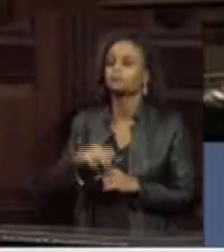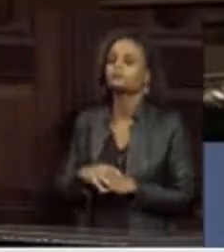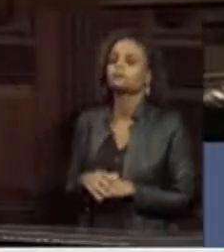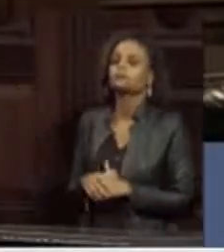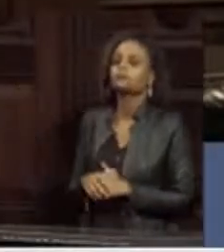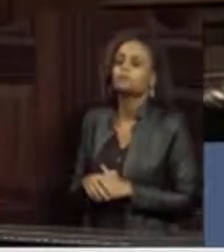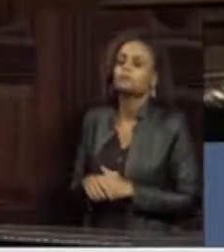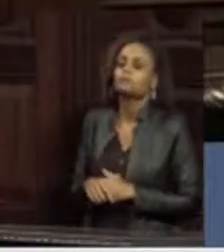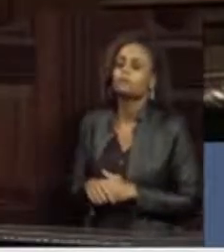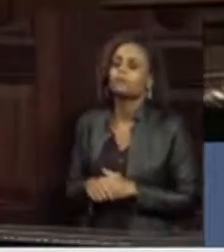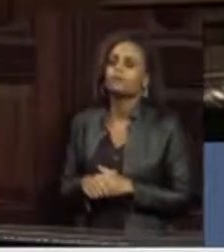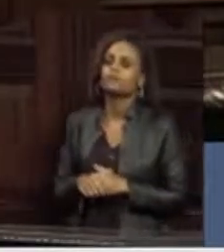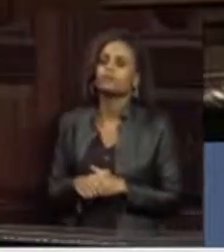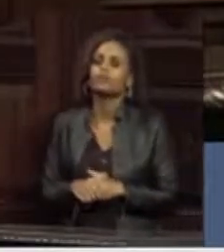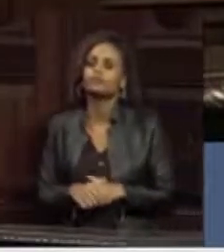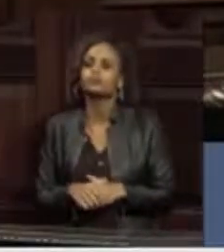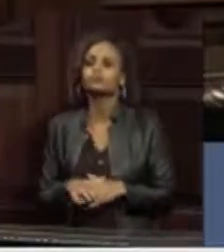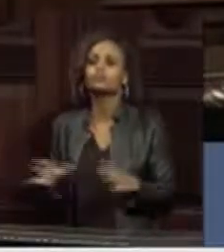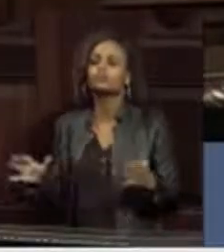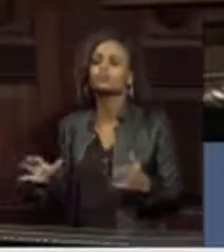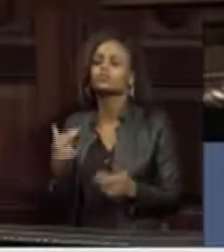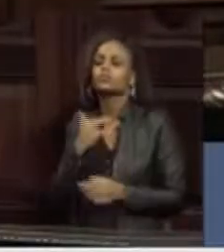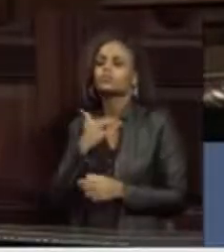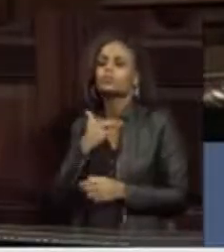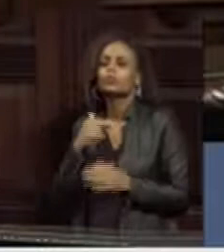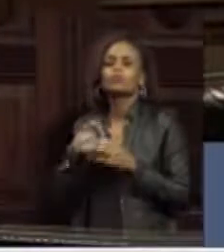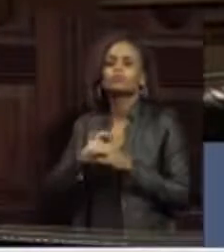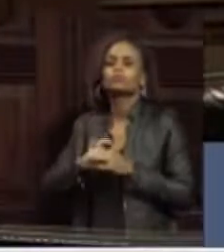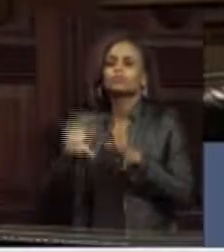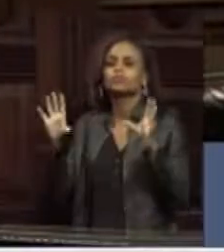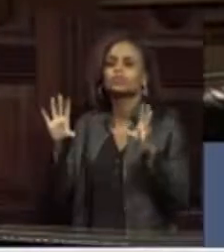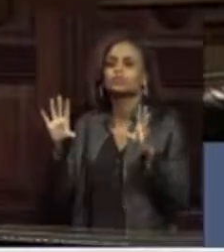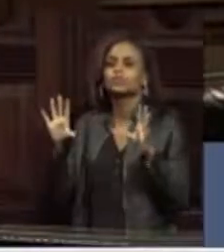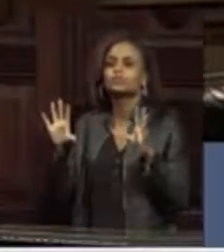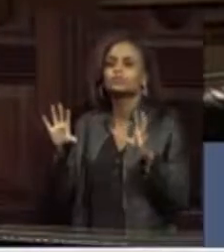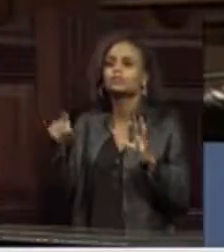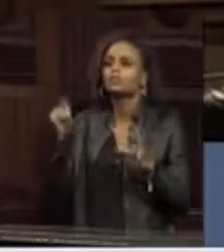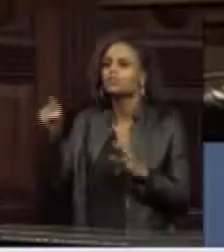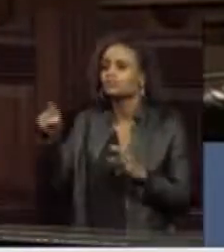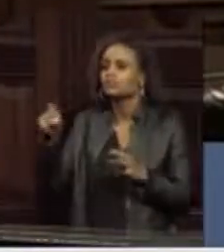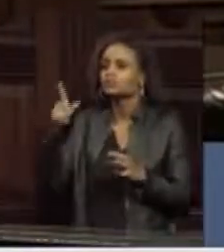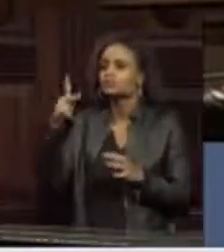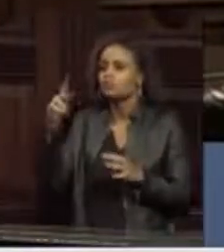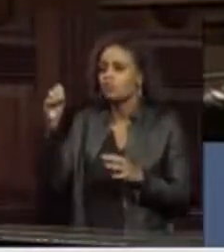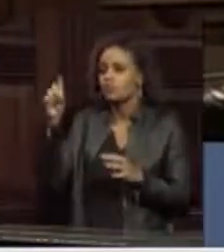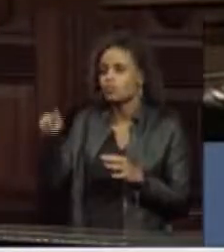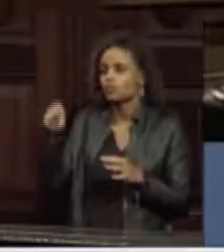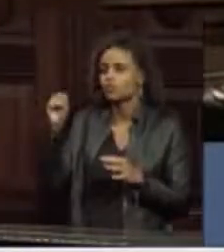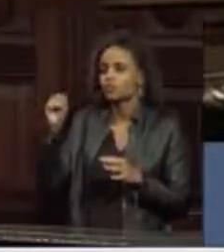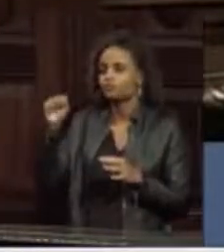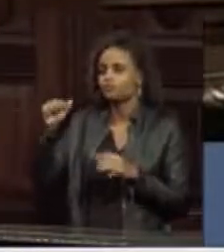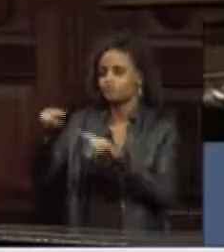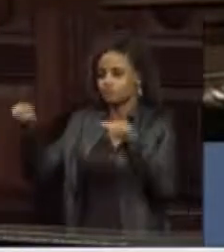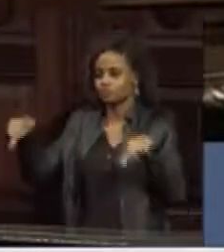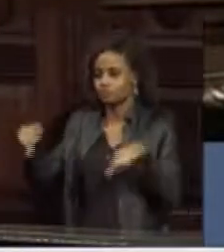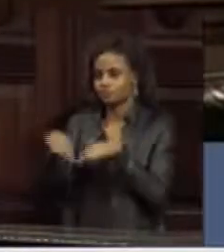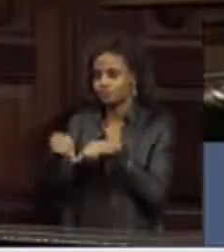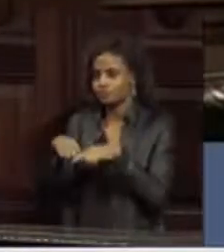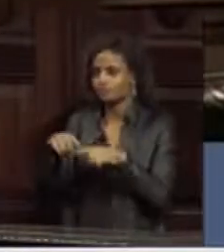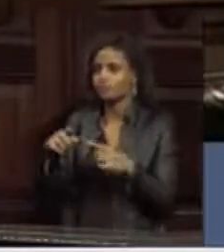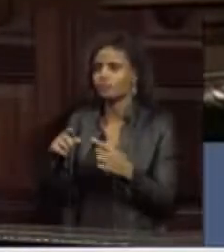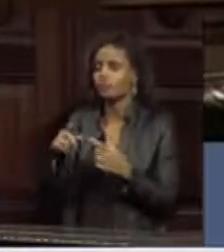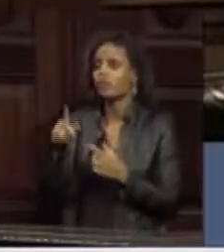fluminenses. Não podemos permitir que ele seja maculado pelo processo do